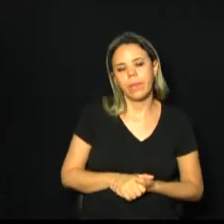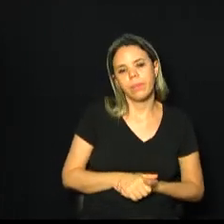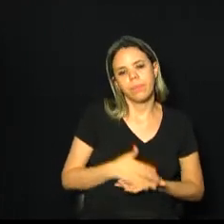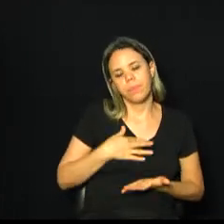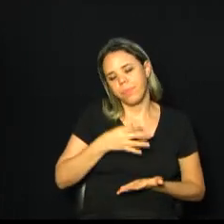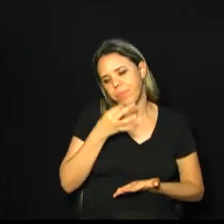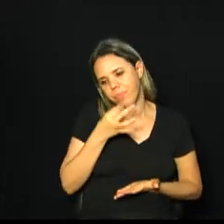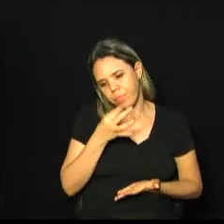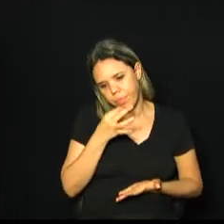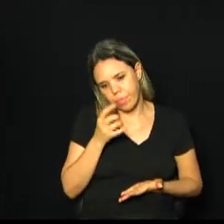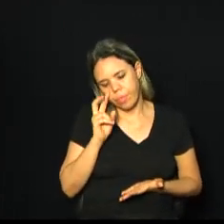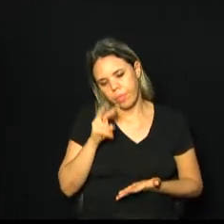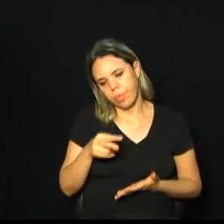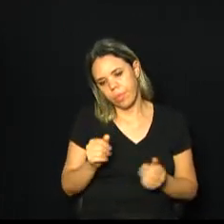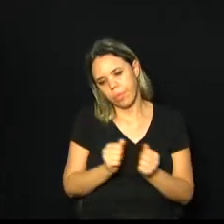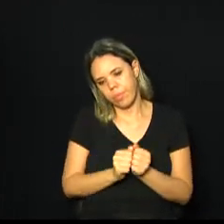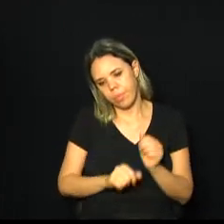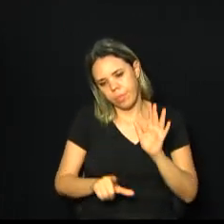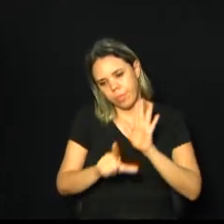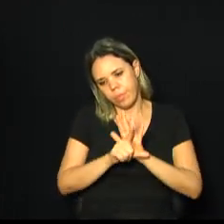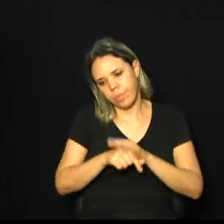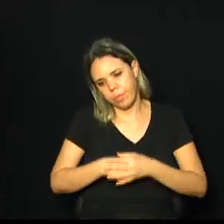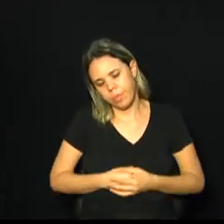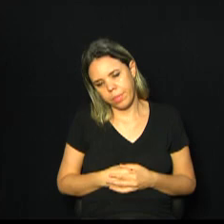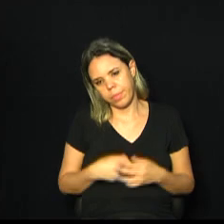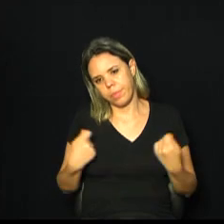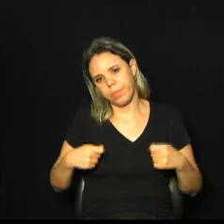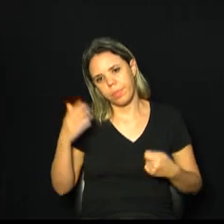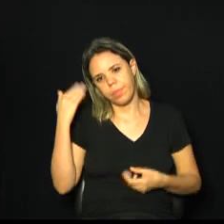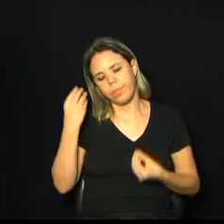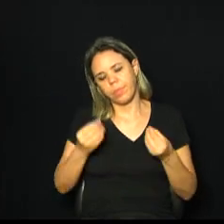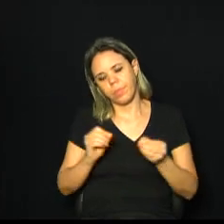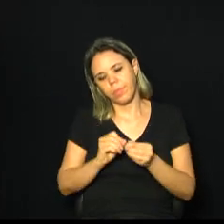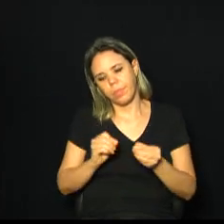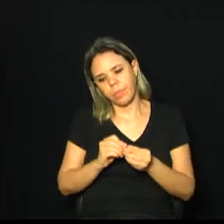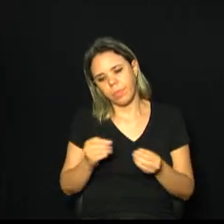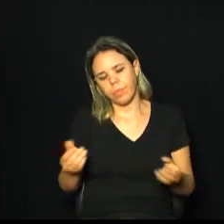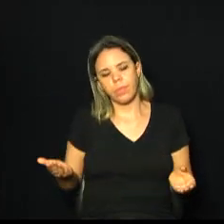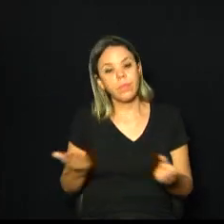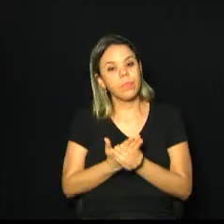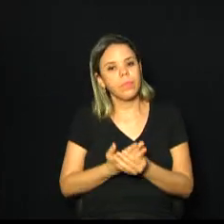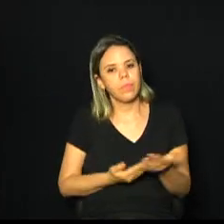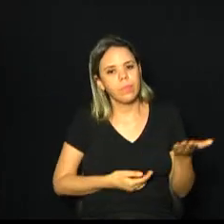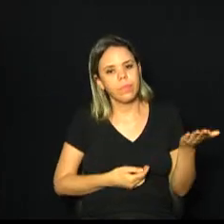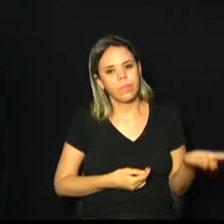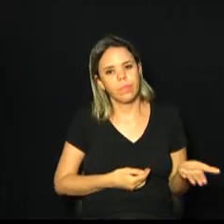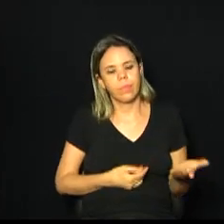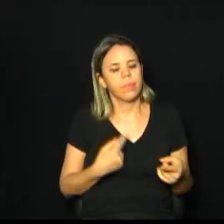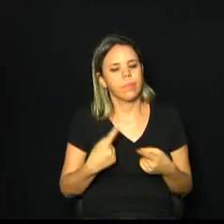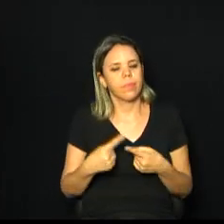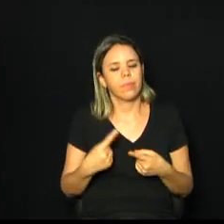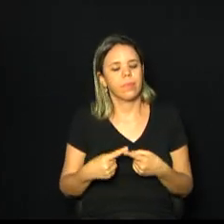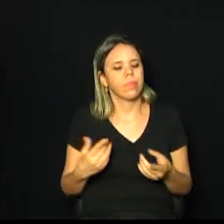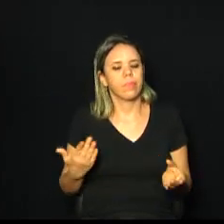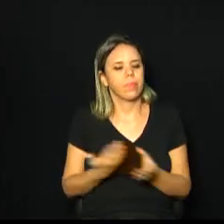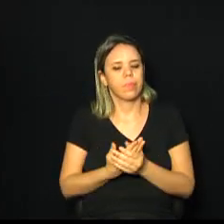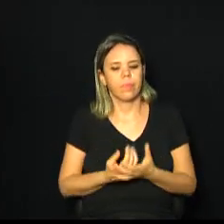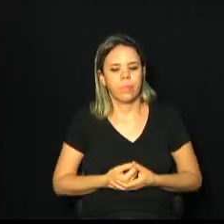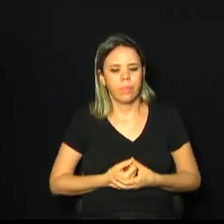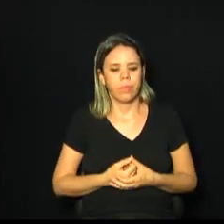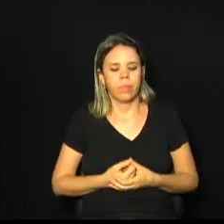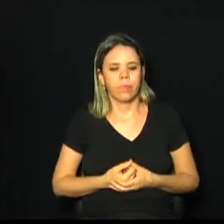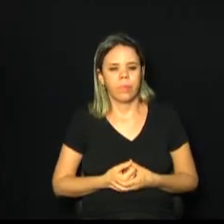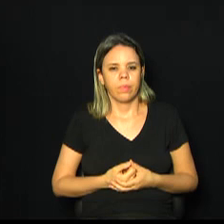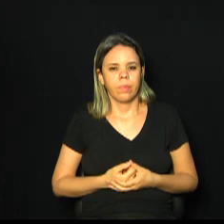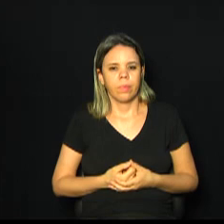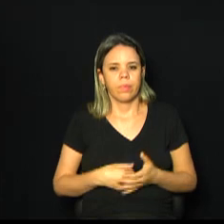ele deveria ter vindo junto com a lei. Eu preciso saber como é que eu vou ser processado. Por que eu vou ser processado?